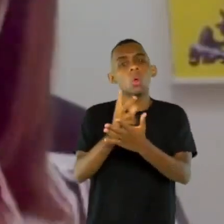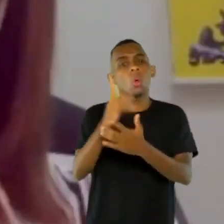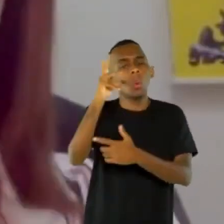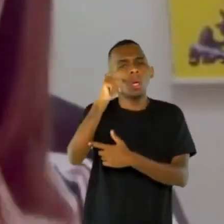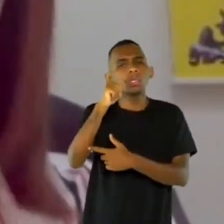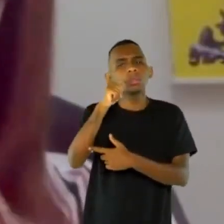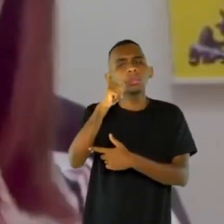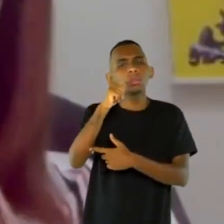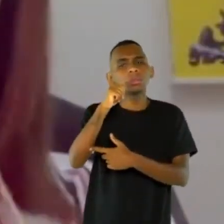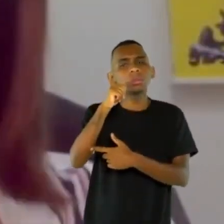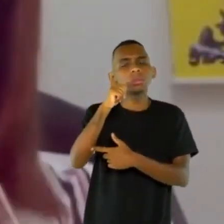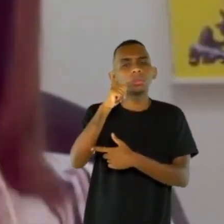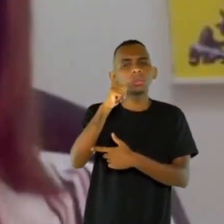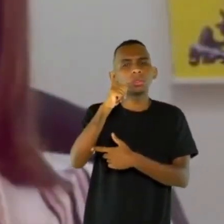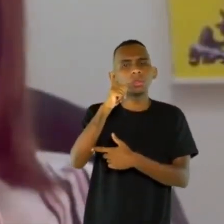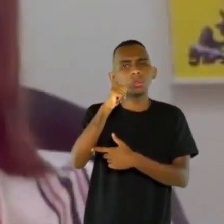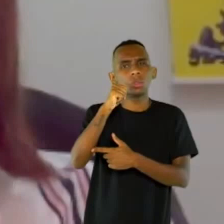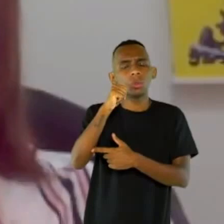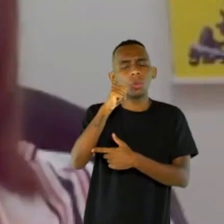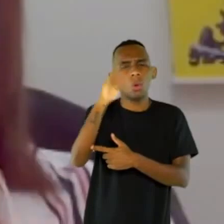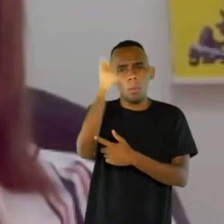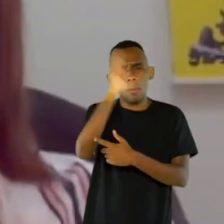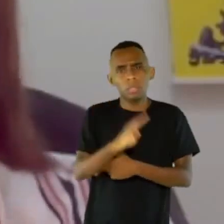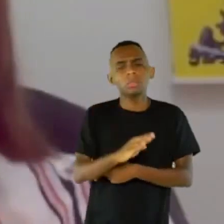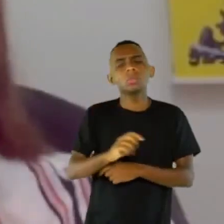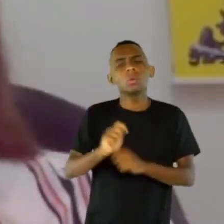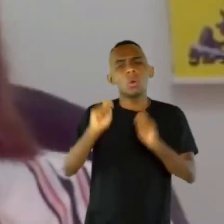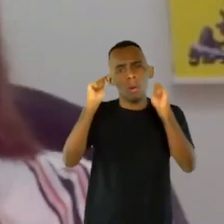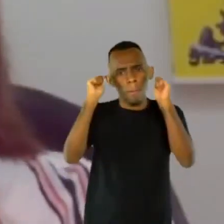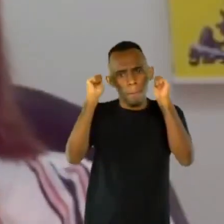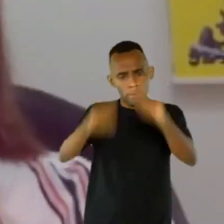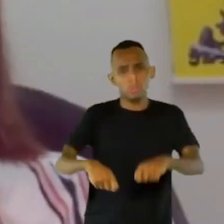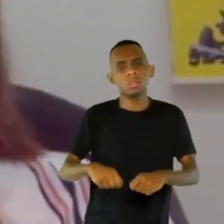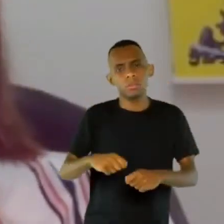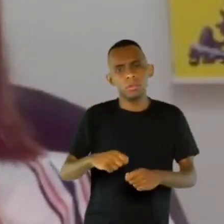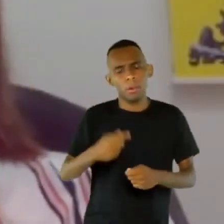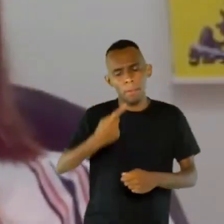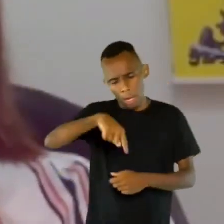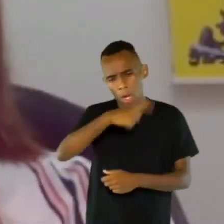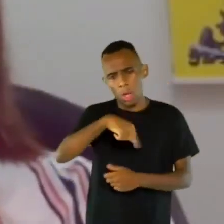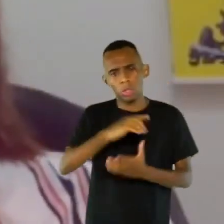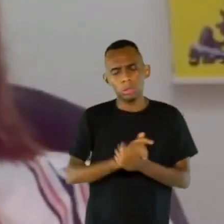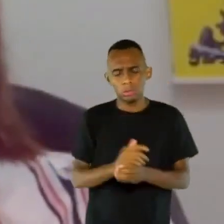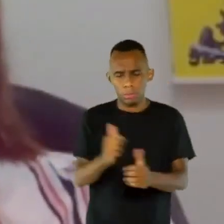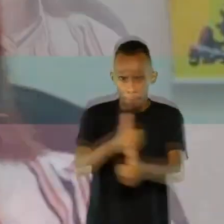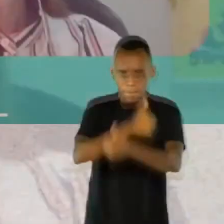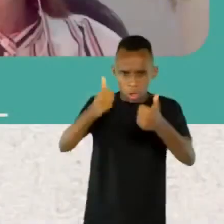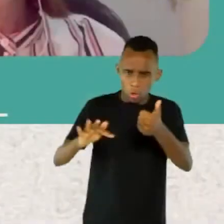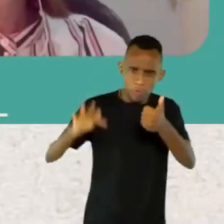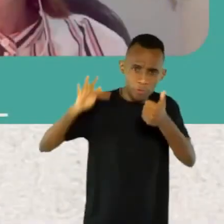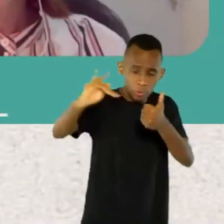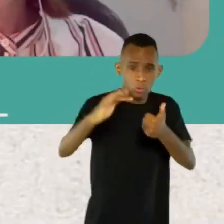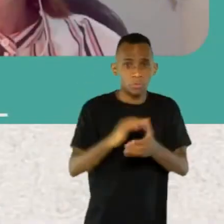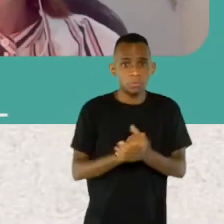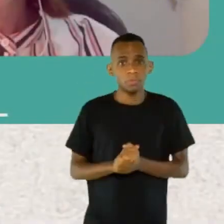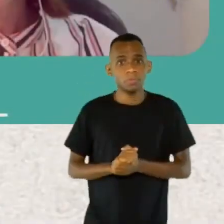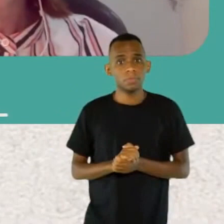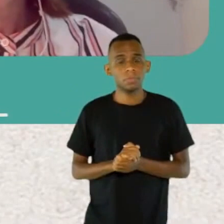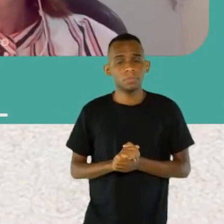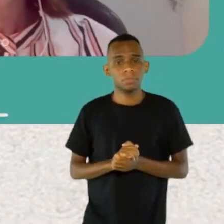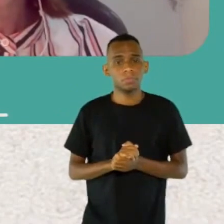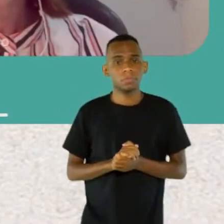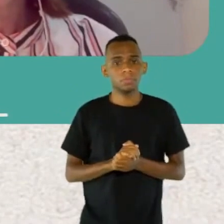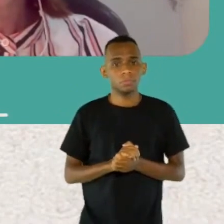ele está destruído, mas é possível, sim, um futuro para a gente. Patrícia, me fala, aí